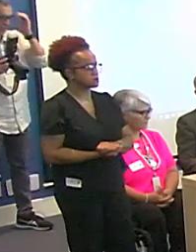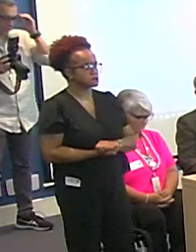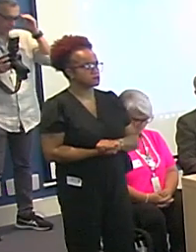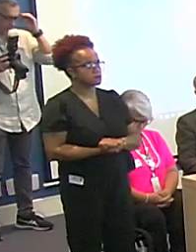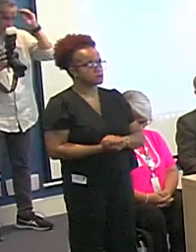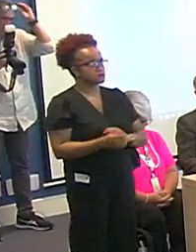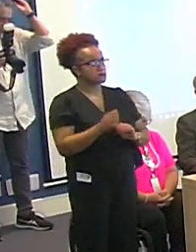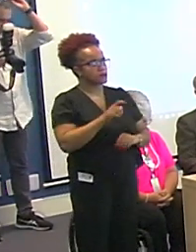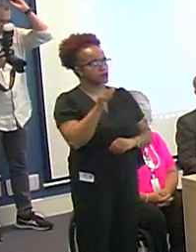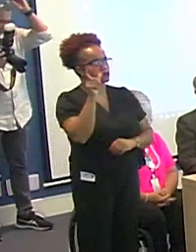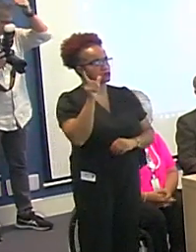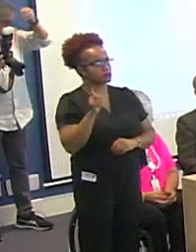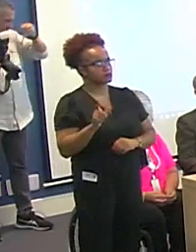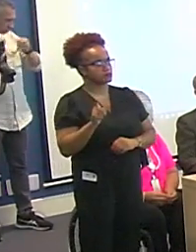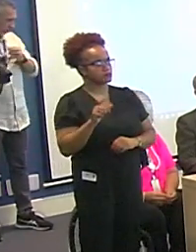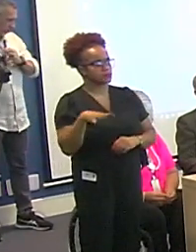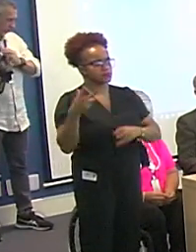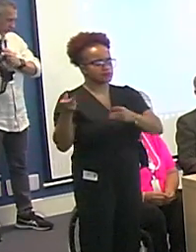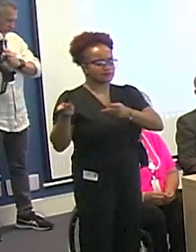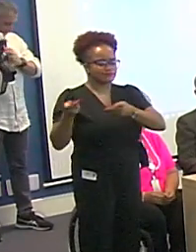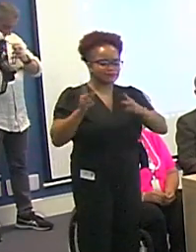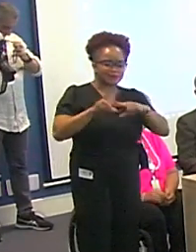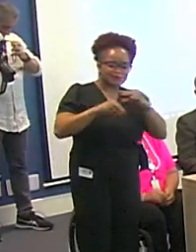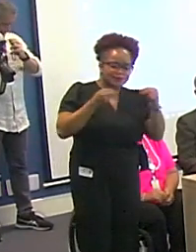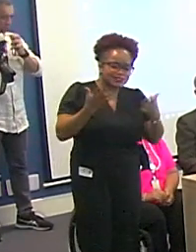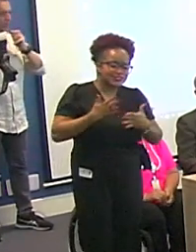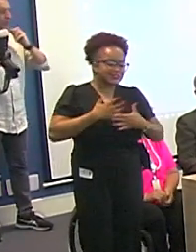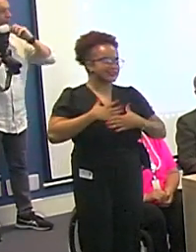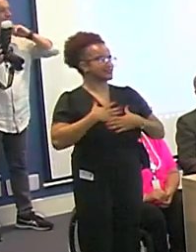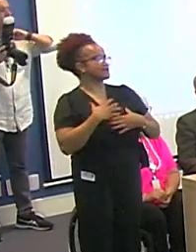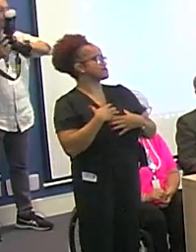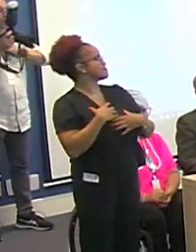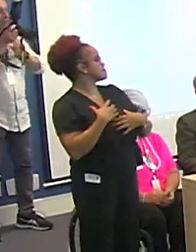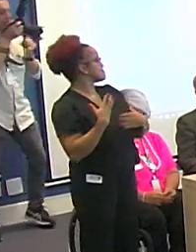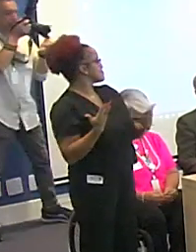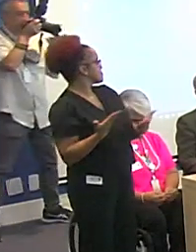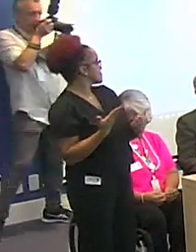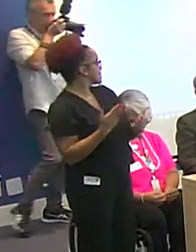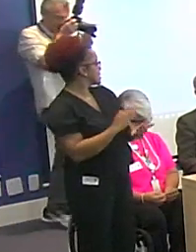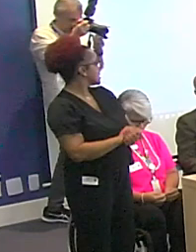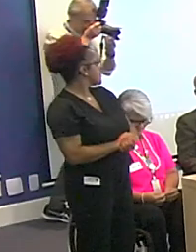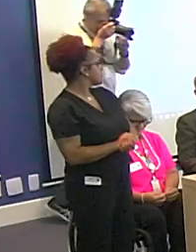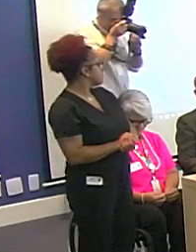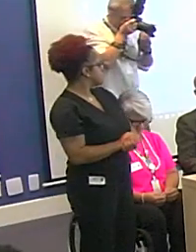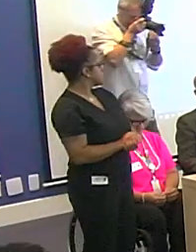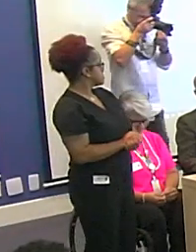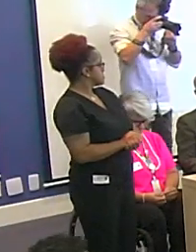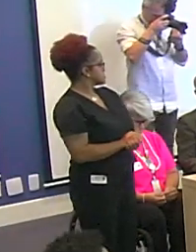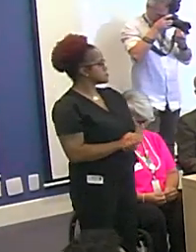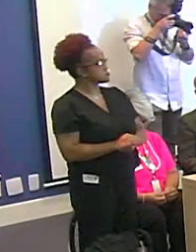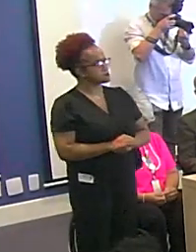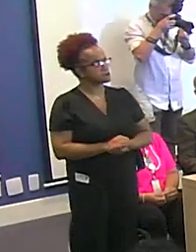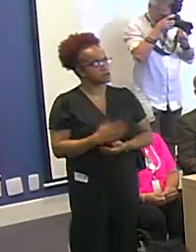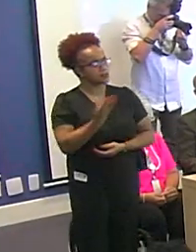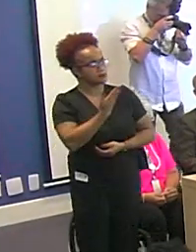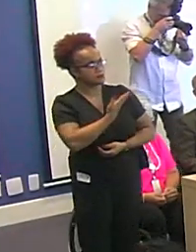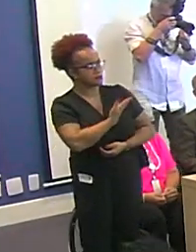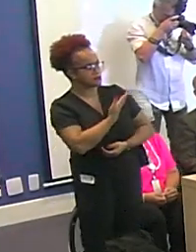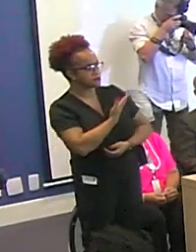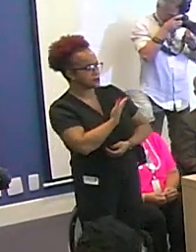à pessoa que está nos brindando aqui ao meu lado, a minha